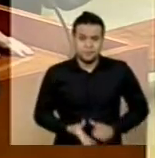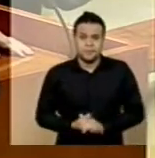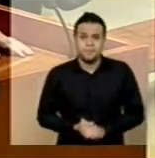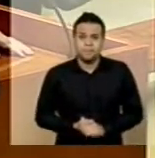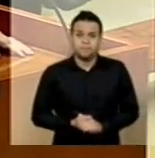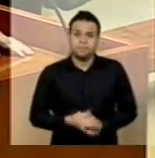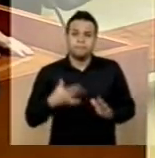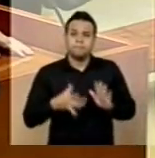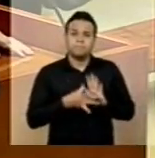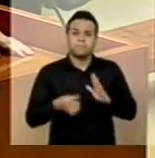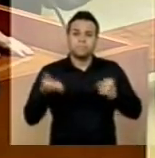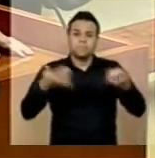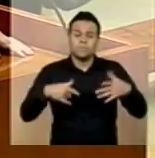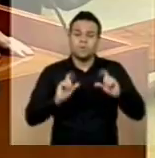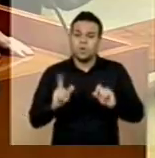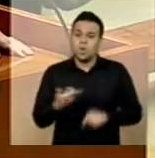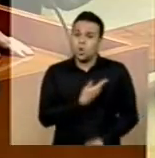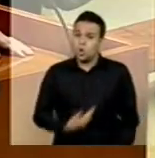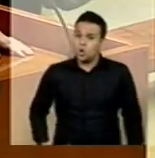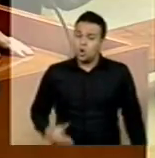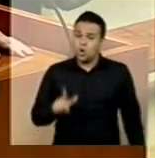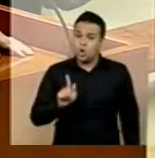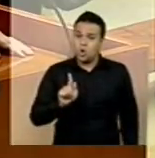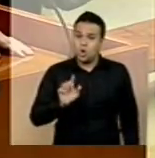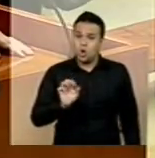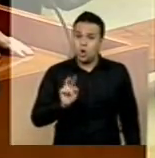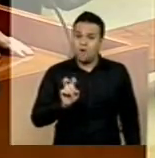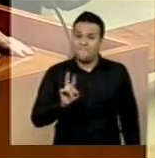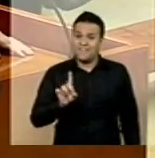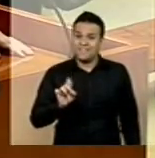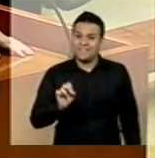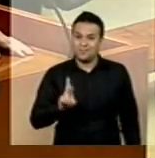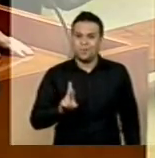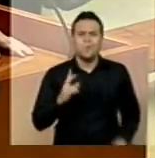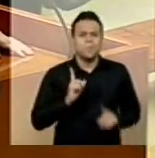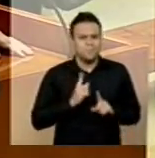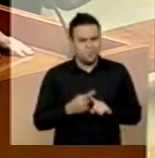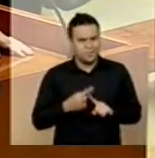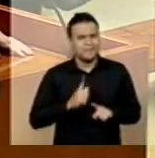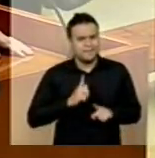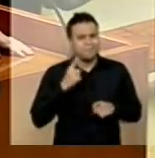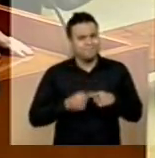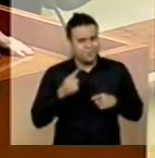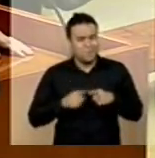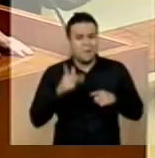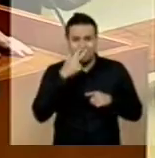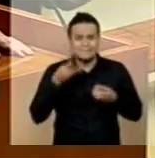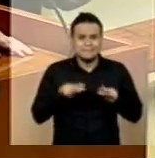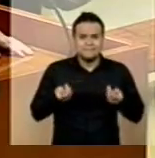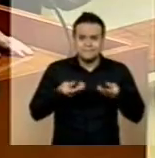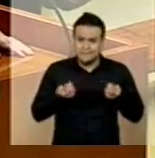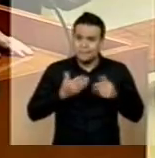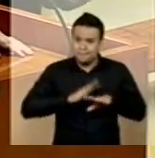destacar-se a questão dos governadores, porque aqui há um problema que tem que ser enfrentado com algum carinho. Em primeiro